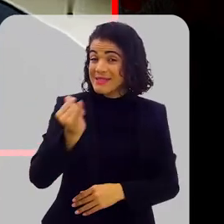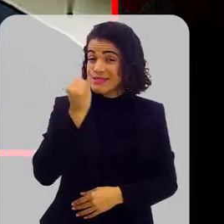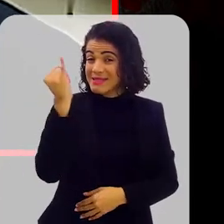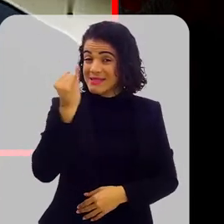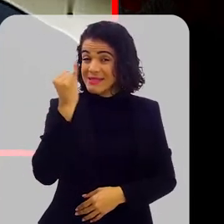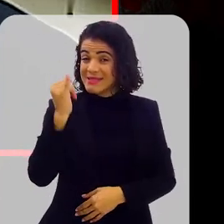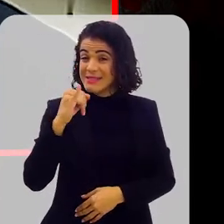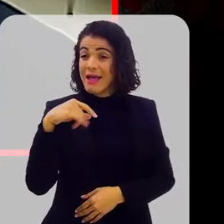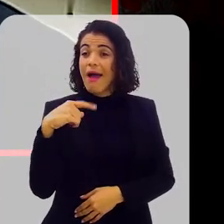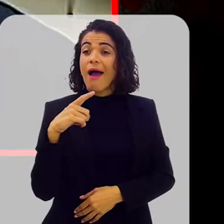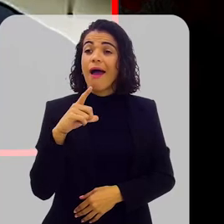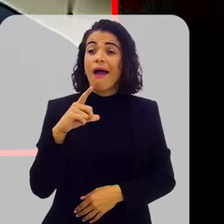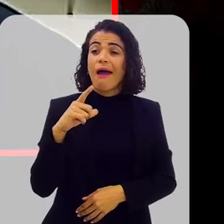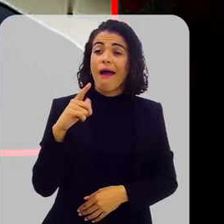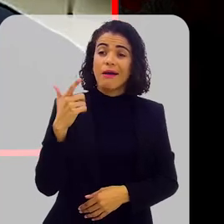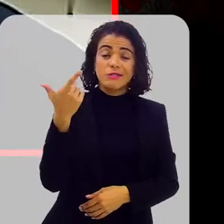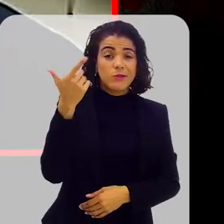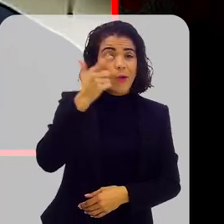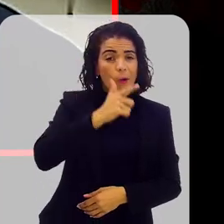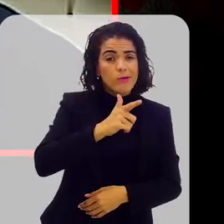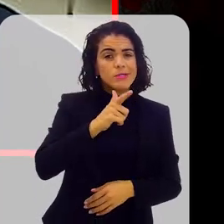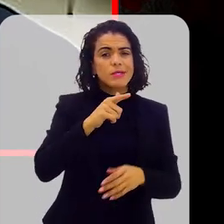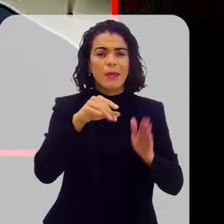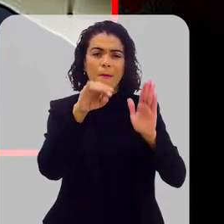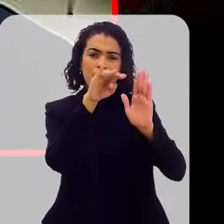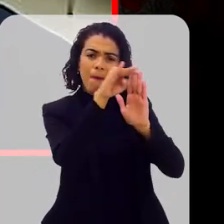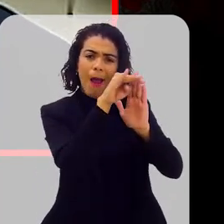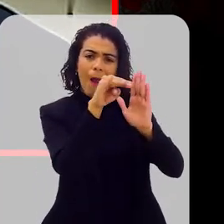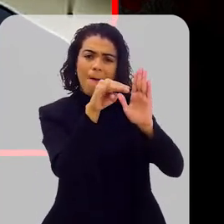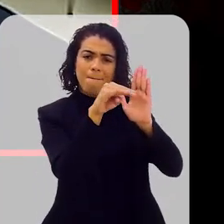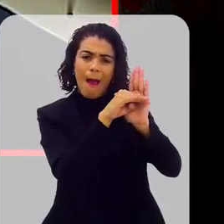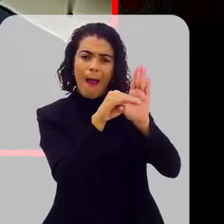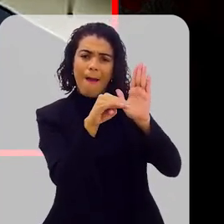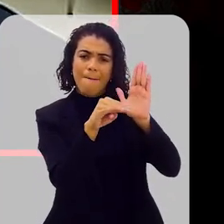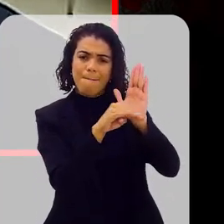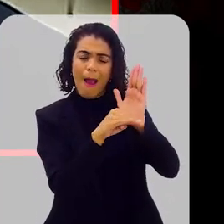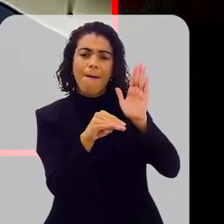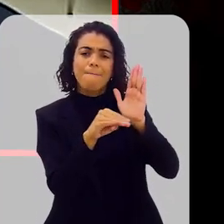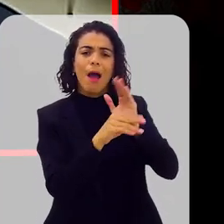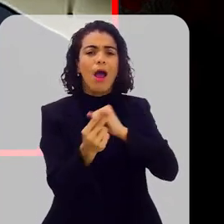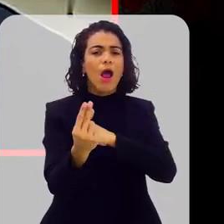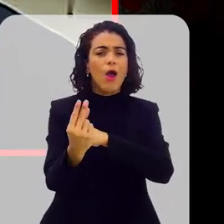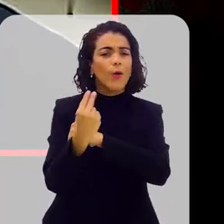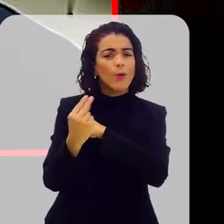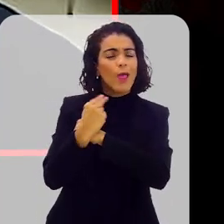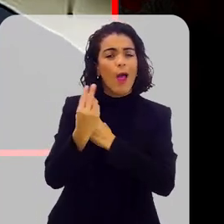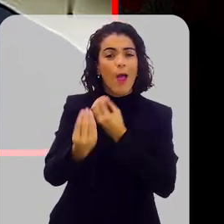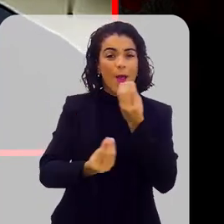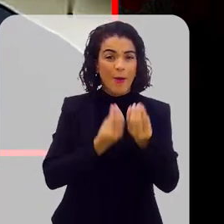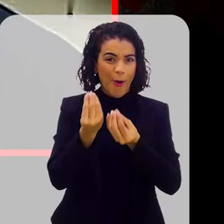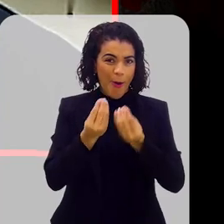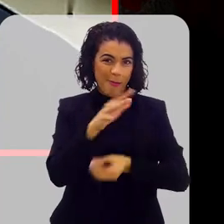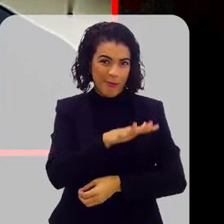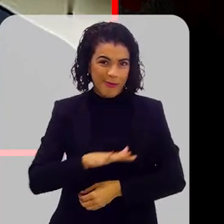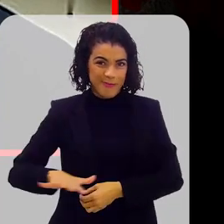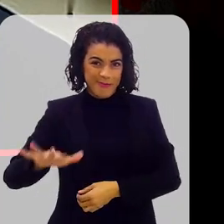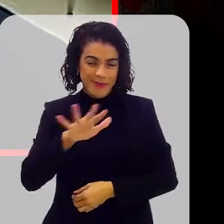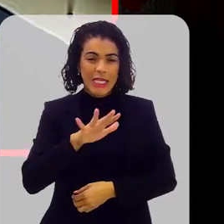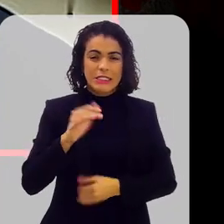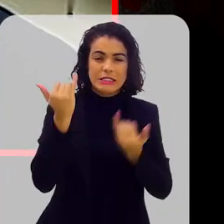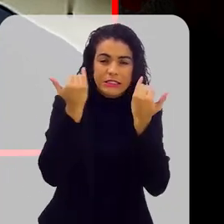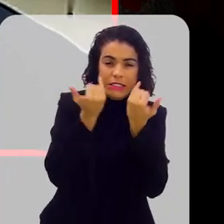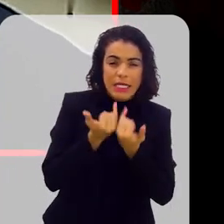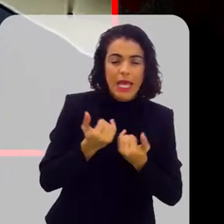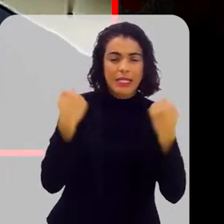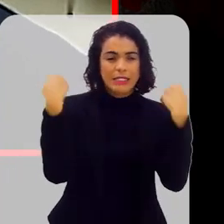Mas mais importante do que isso é a gente estressar aquelas medidas de prevenção que a gente falou, são os cuidados da saúde do indivíduo de forma